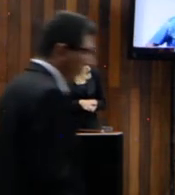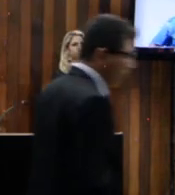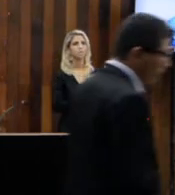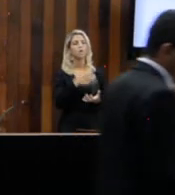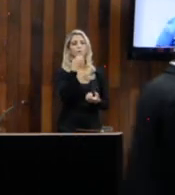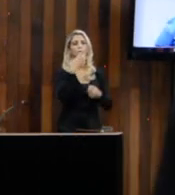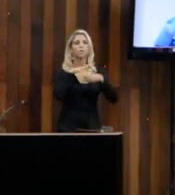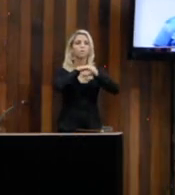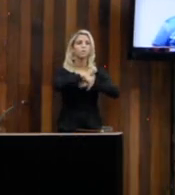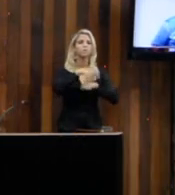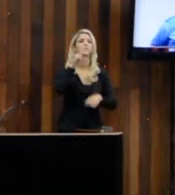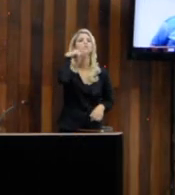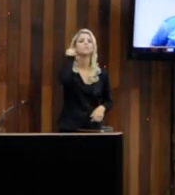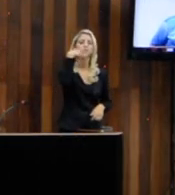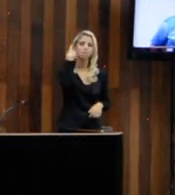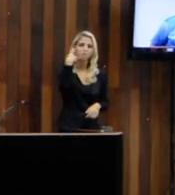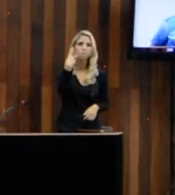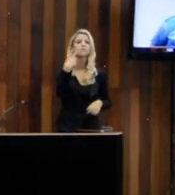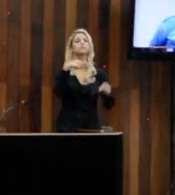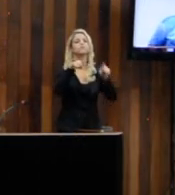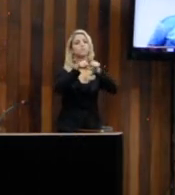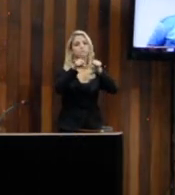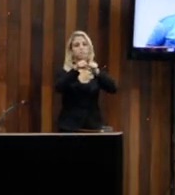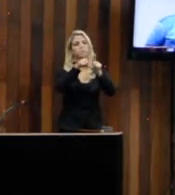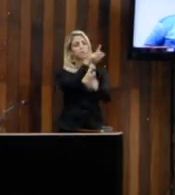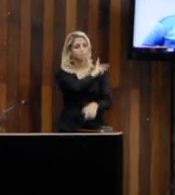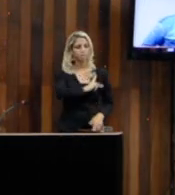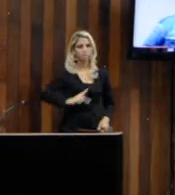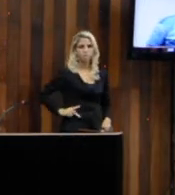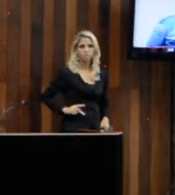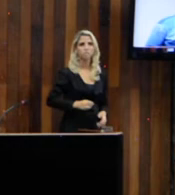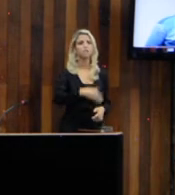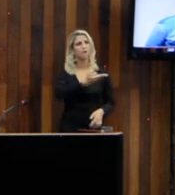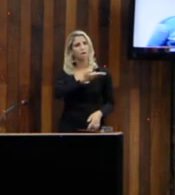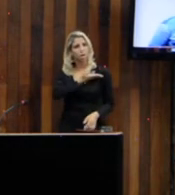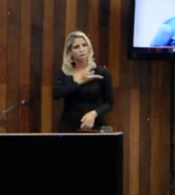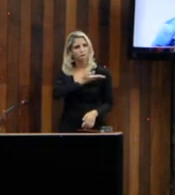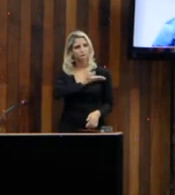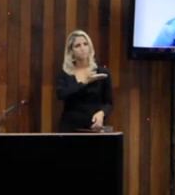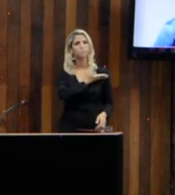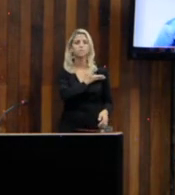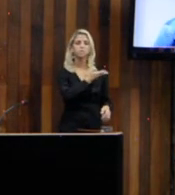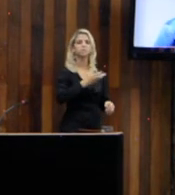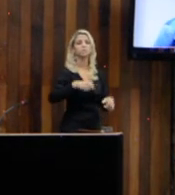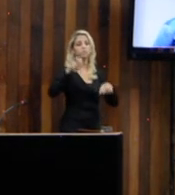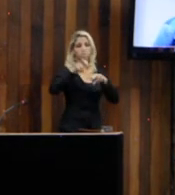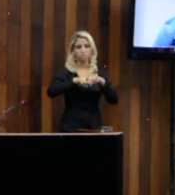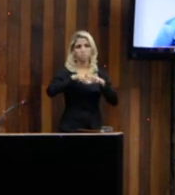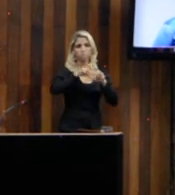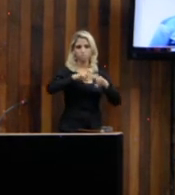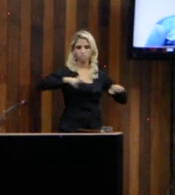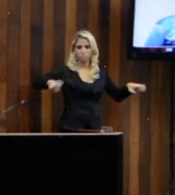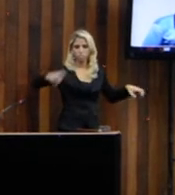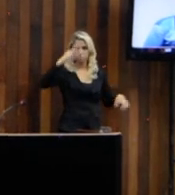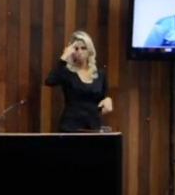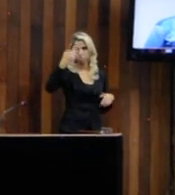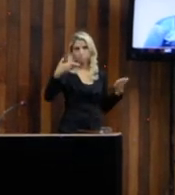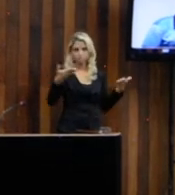novos vereadores, senhor presidente, amigos que compõem essa mesa nessa